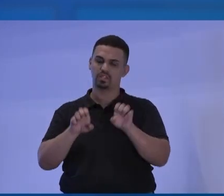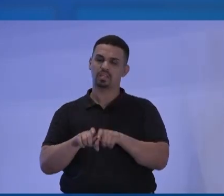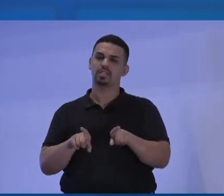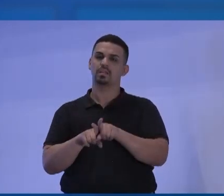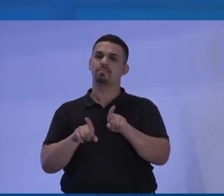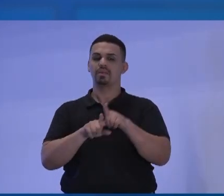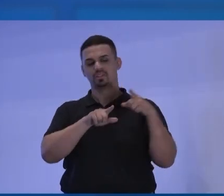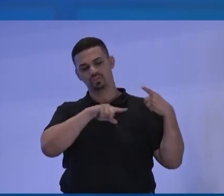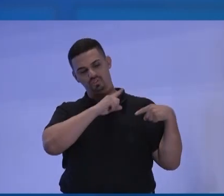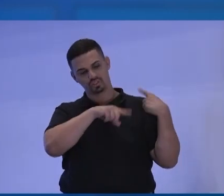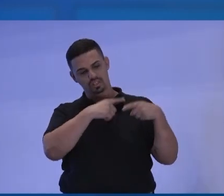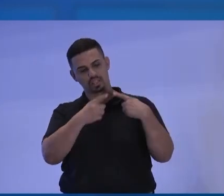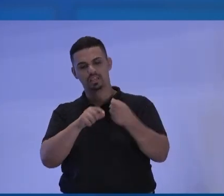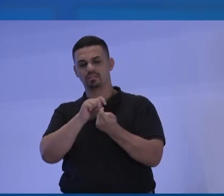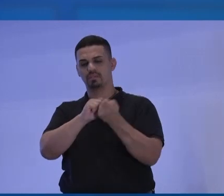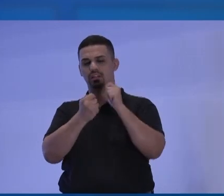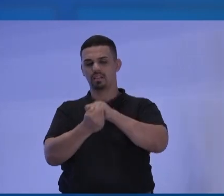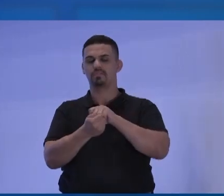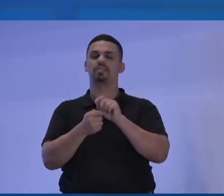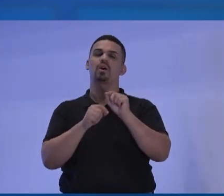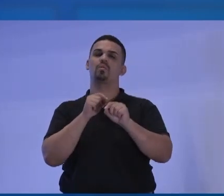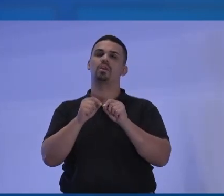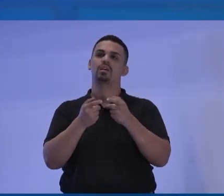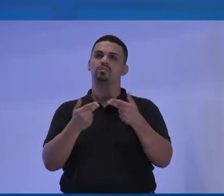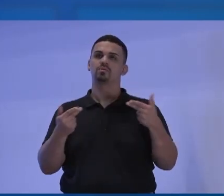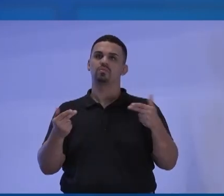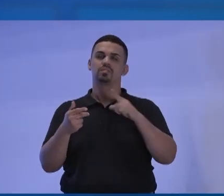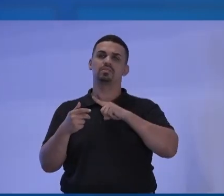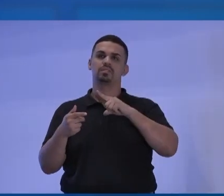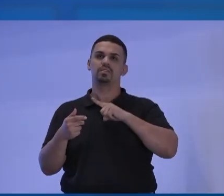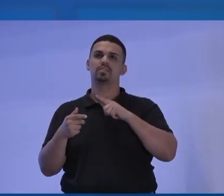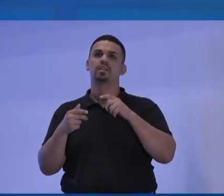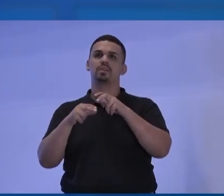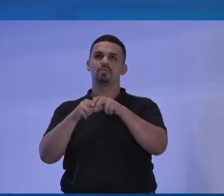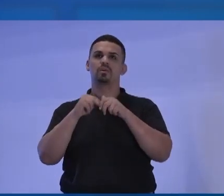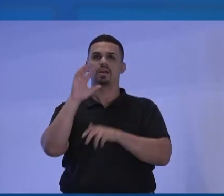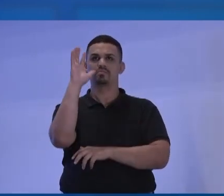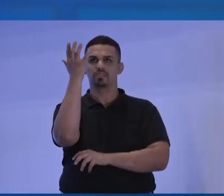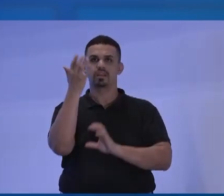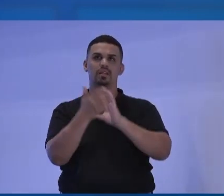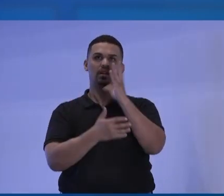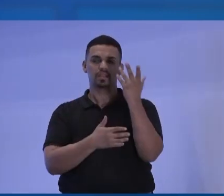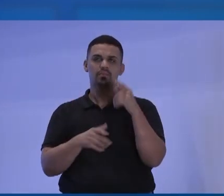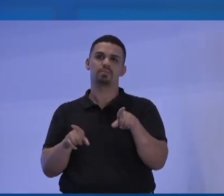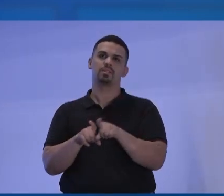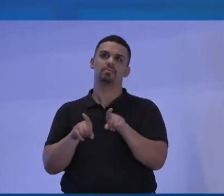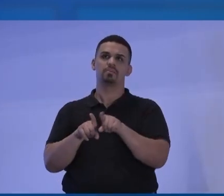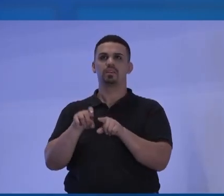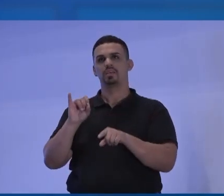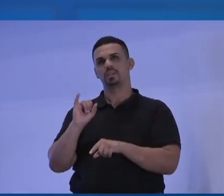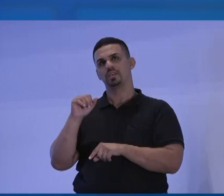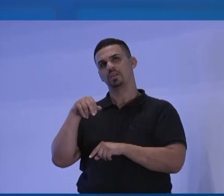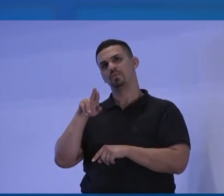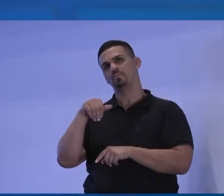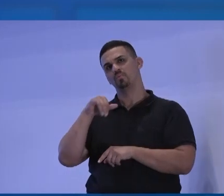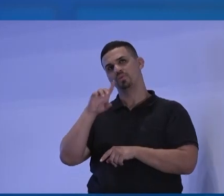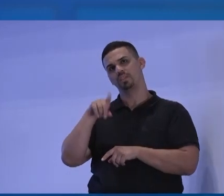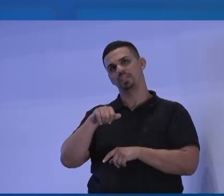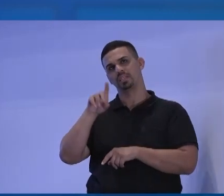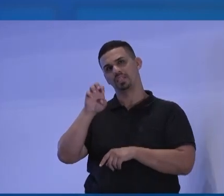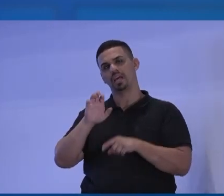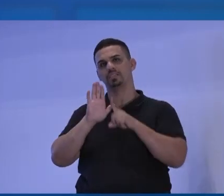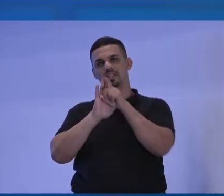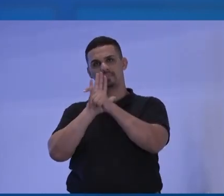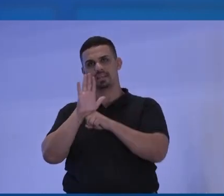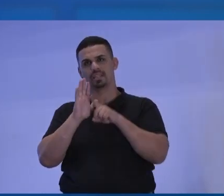genéticas para se adaptar às adversidades impostas pelo clima, pela imunidade do hospedeiro,